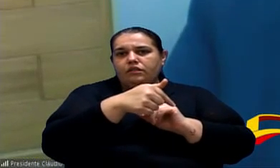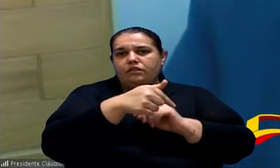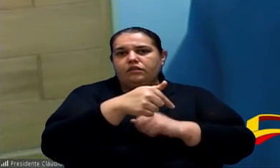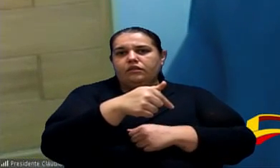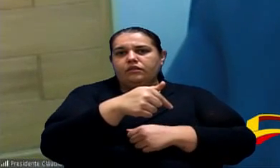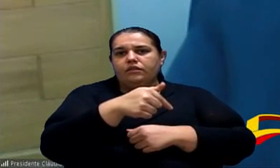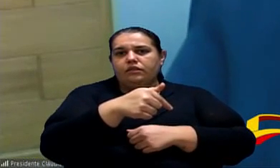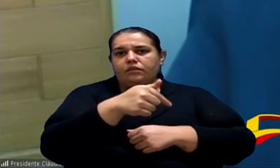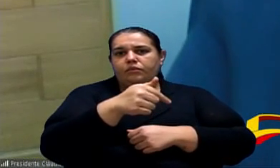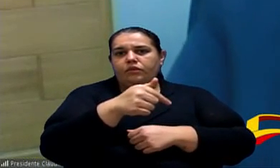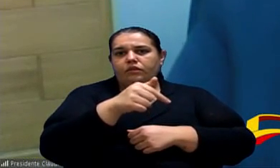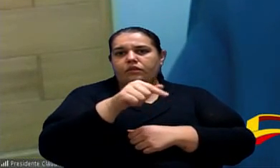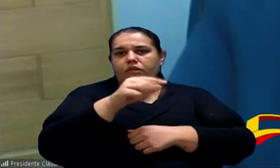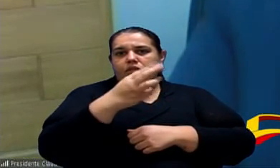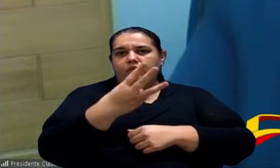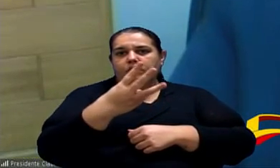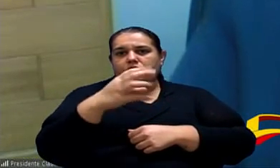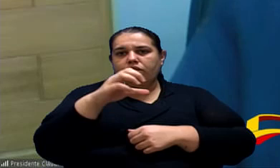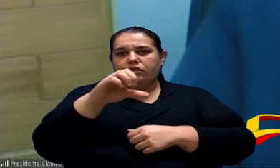a lei